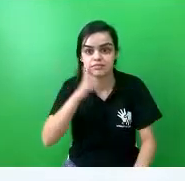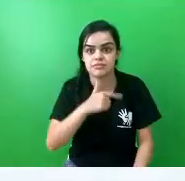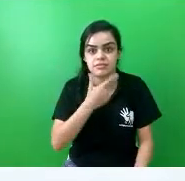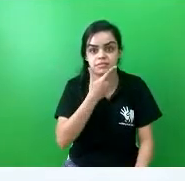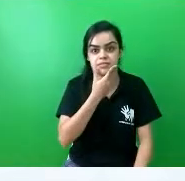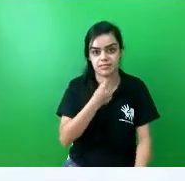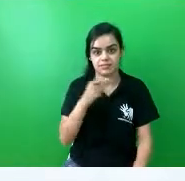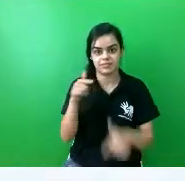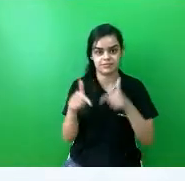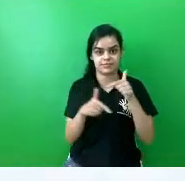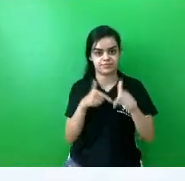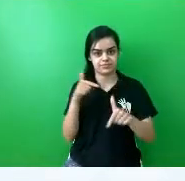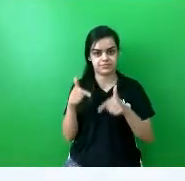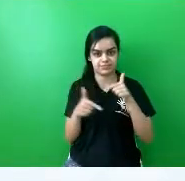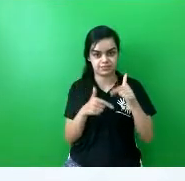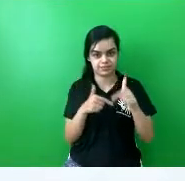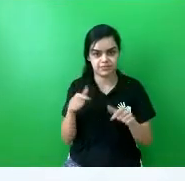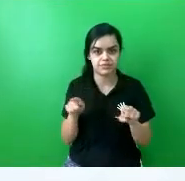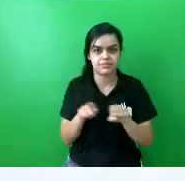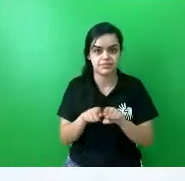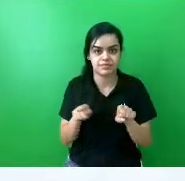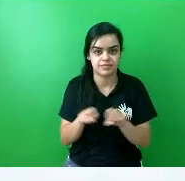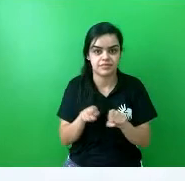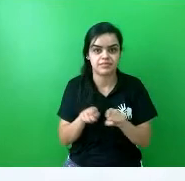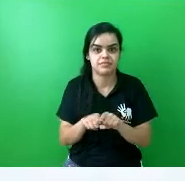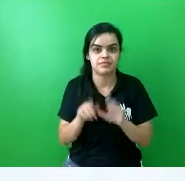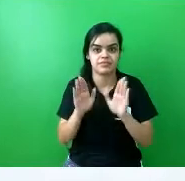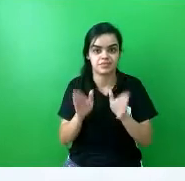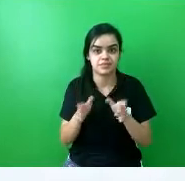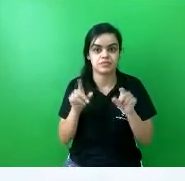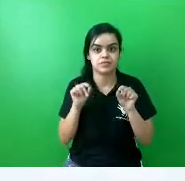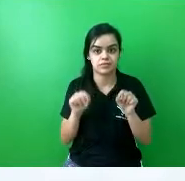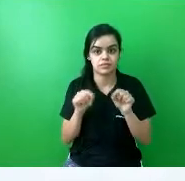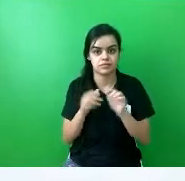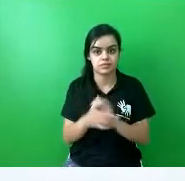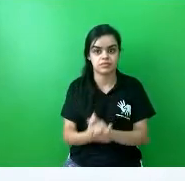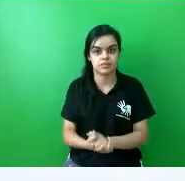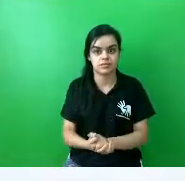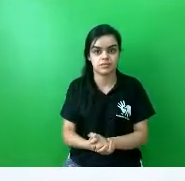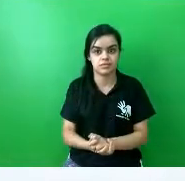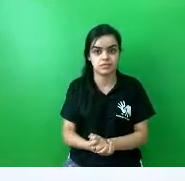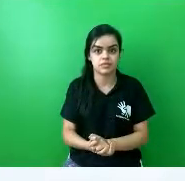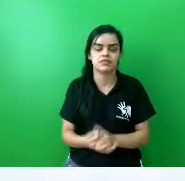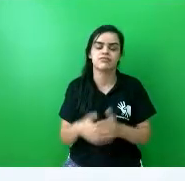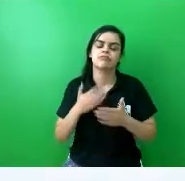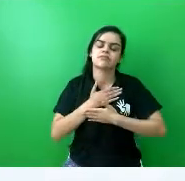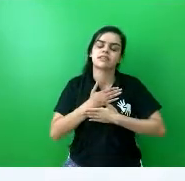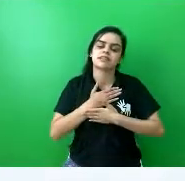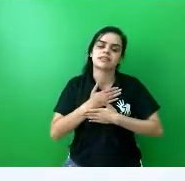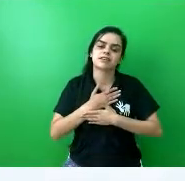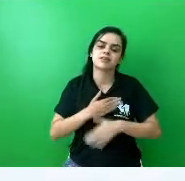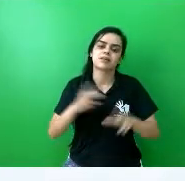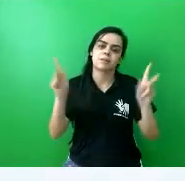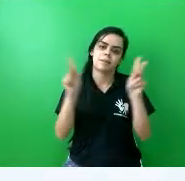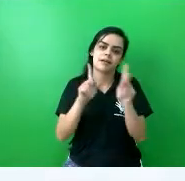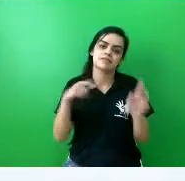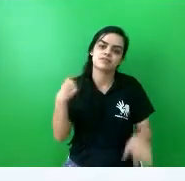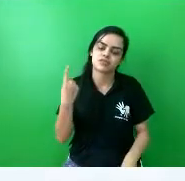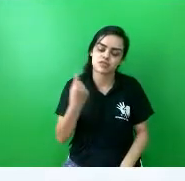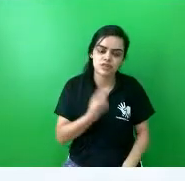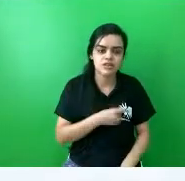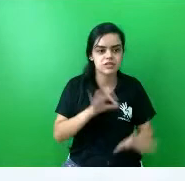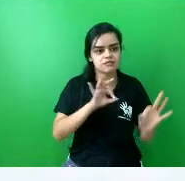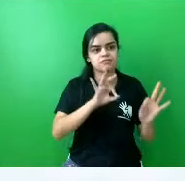as trabalhadoras, os dependentes de novo, conforme eu abri a frase, eu quero fechar também. Fiquem tranquilos, deixem que a gente aqui vai acompanhando